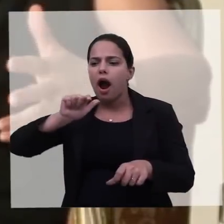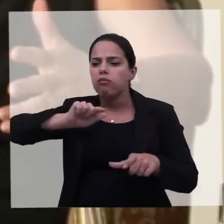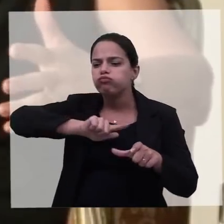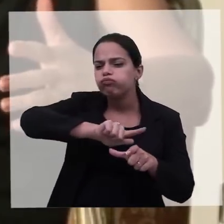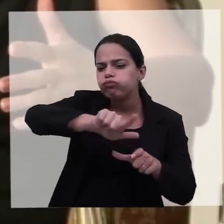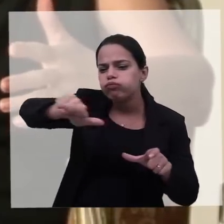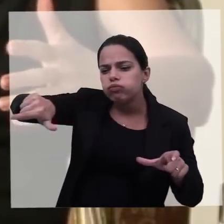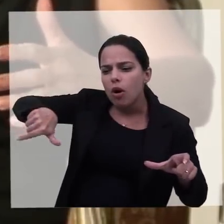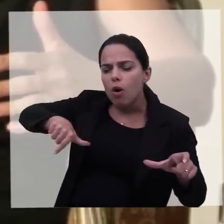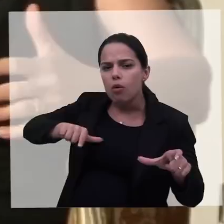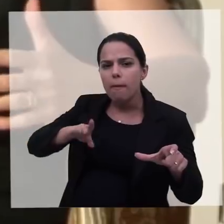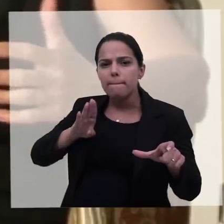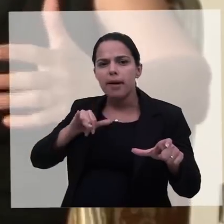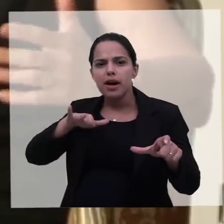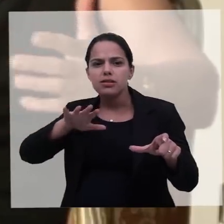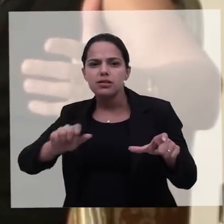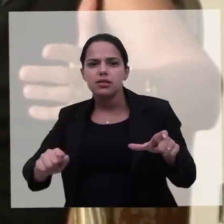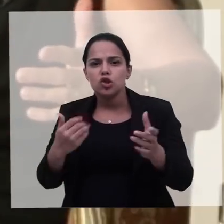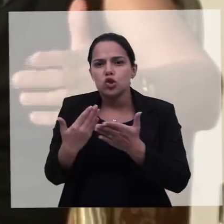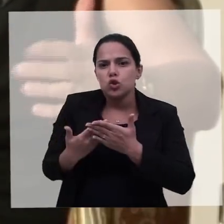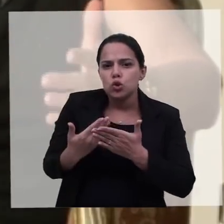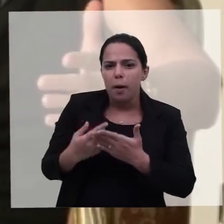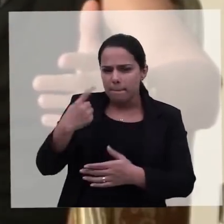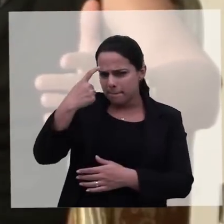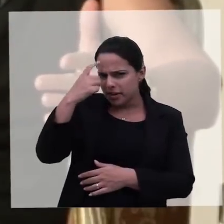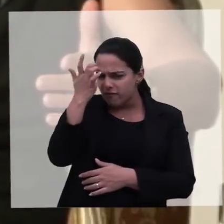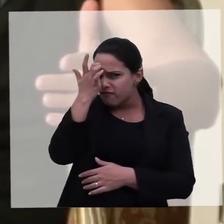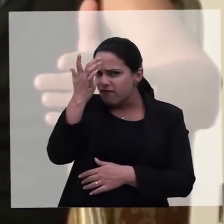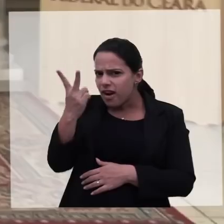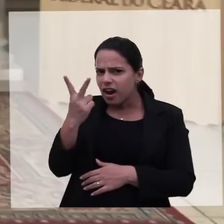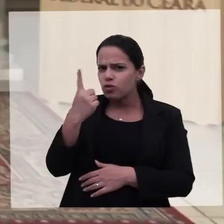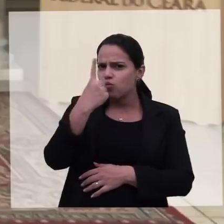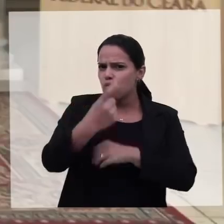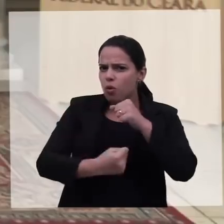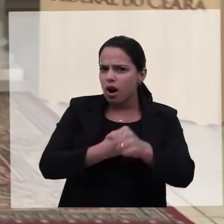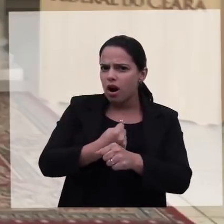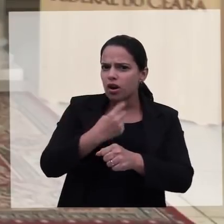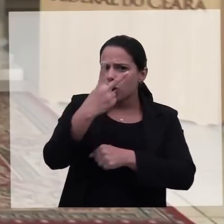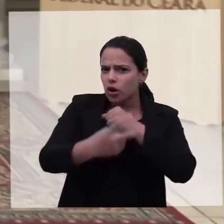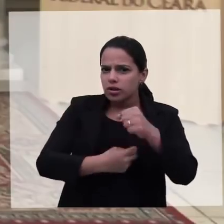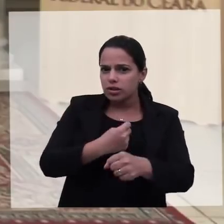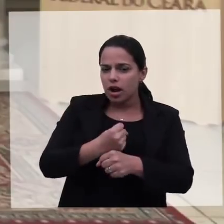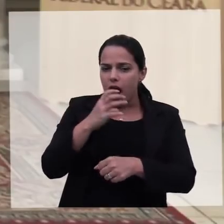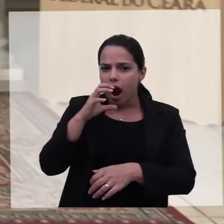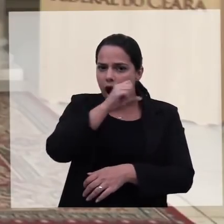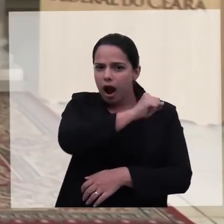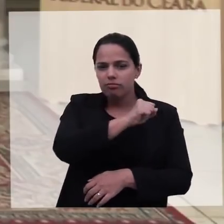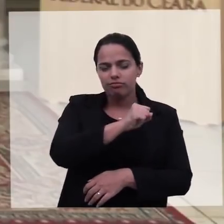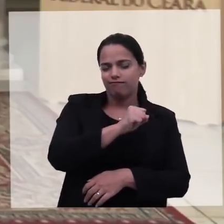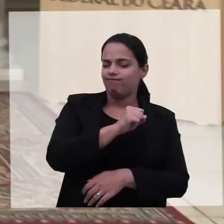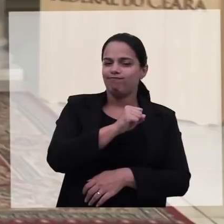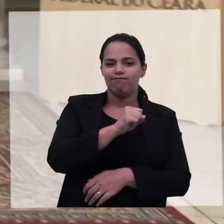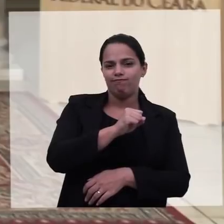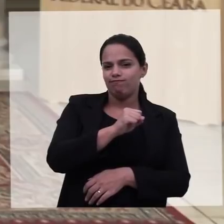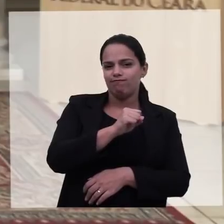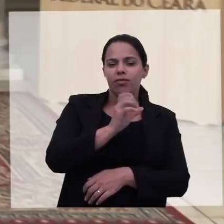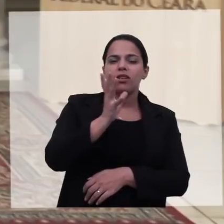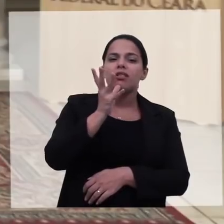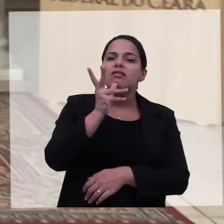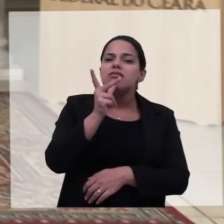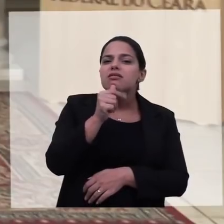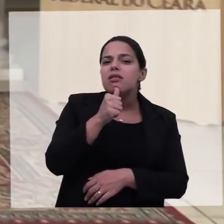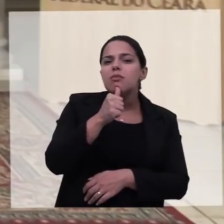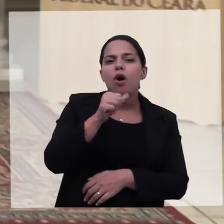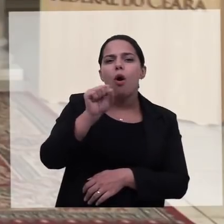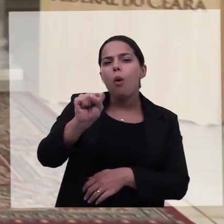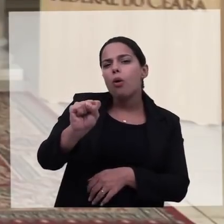bacias, em hidrologia, não é uma coisa para 1 ano, nem 2. Você começa a ter frutos com 8